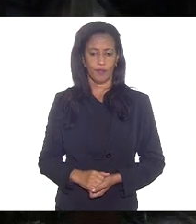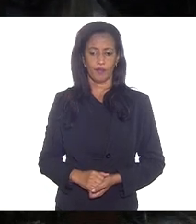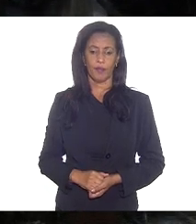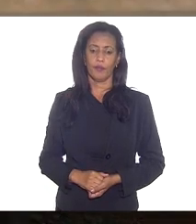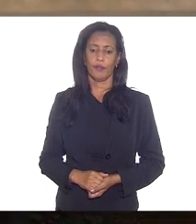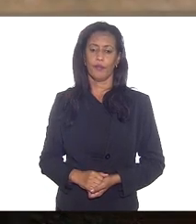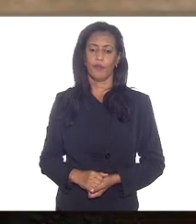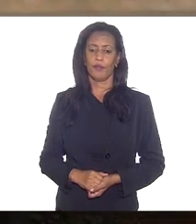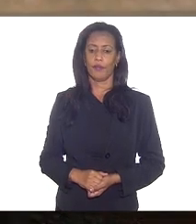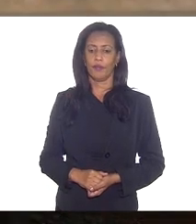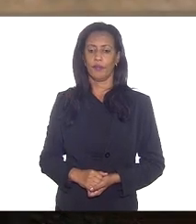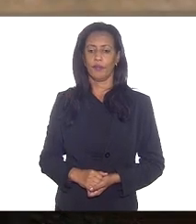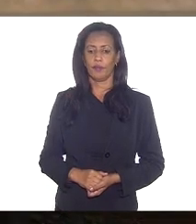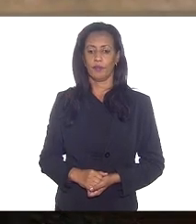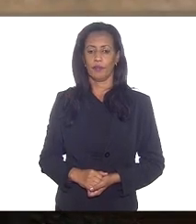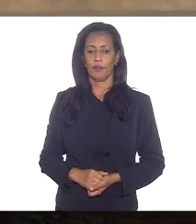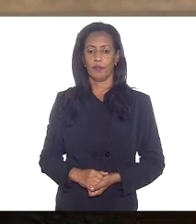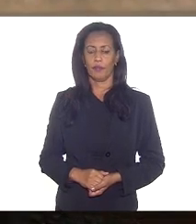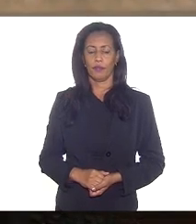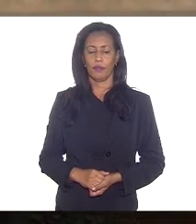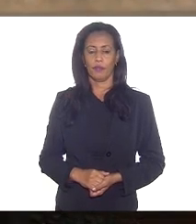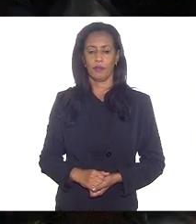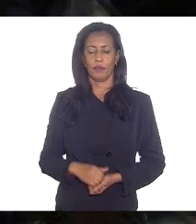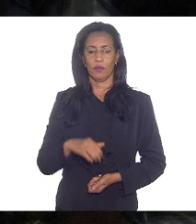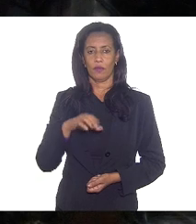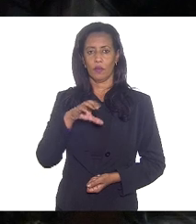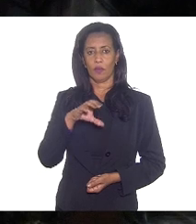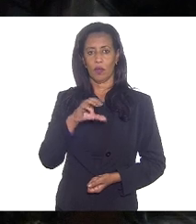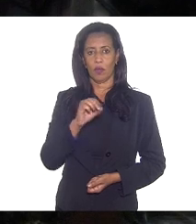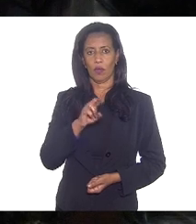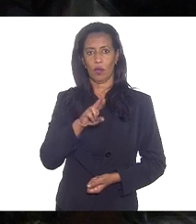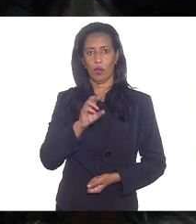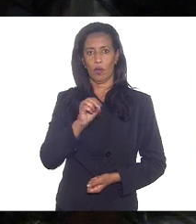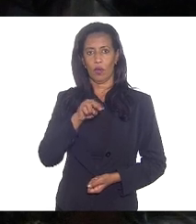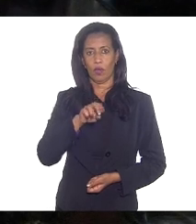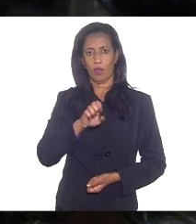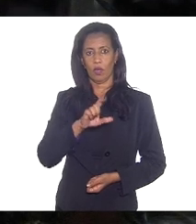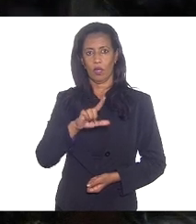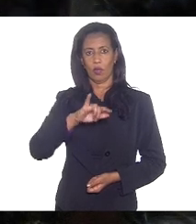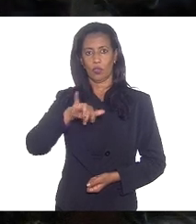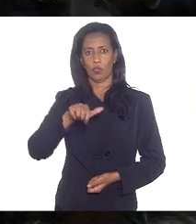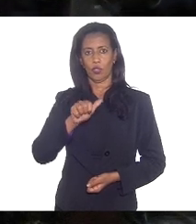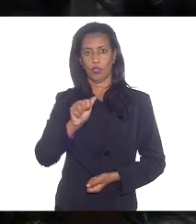pelo grupo. Deputado Coronel Jairo.